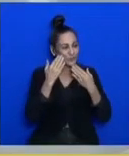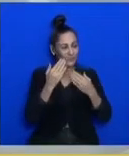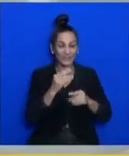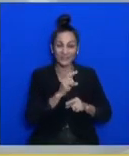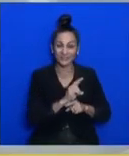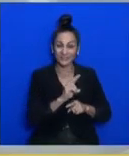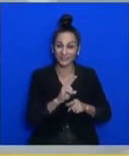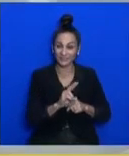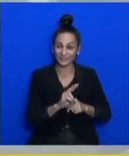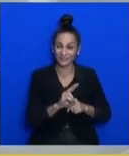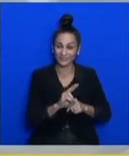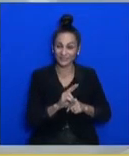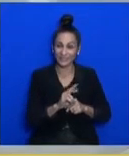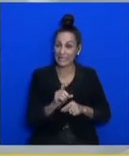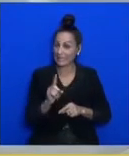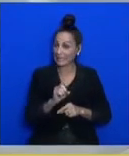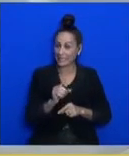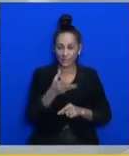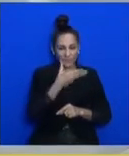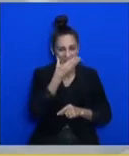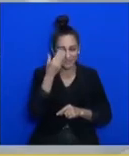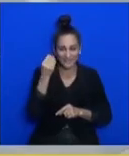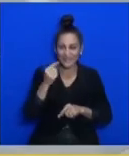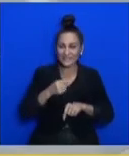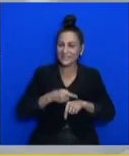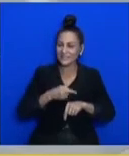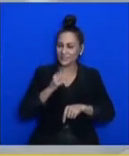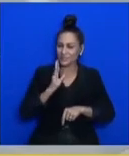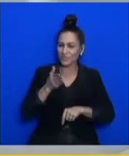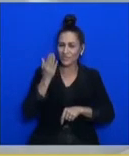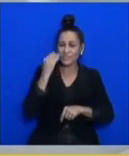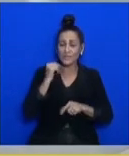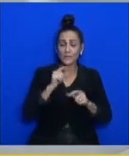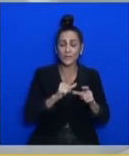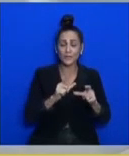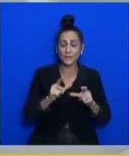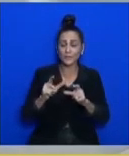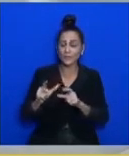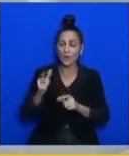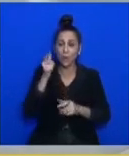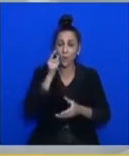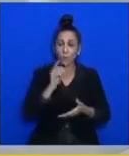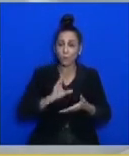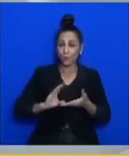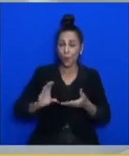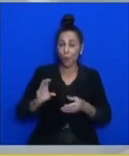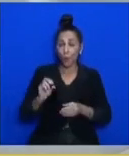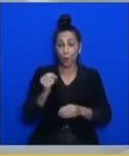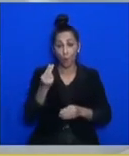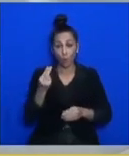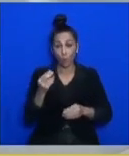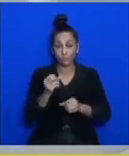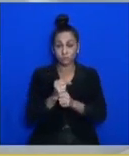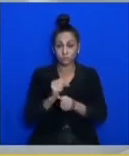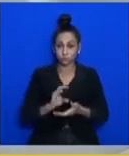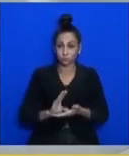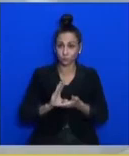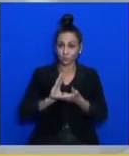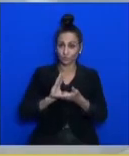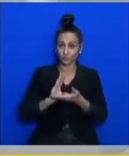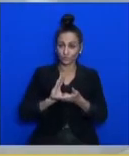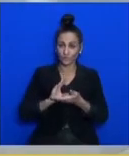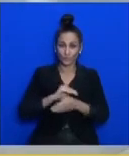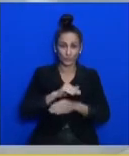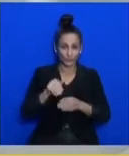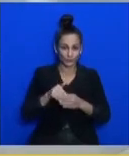Obrigado, senhoras auditoras. Não esqueça que dentro de instantes você já poderá saber de onde são as apostas vencedoras ou ainda se o prêmio